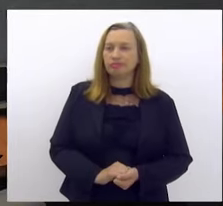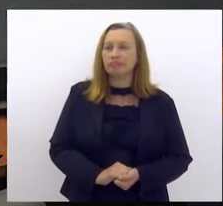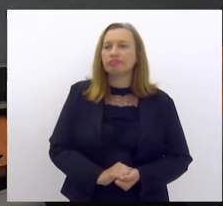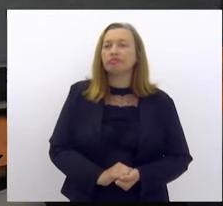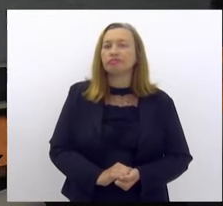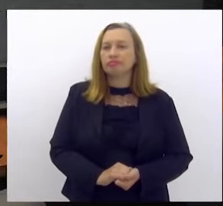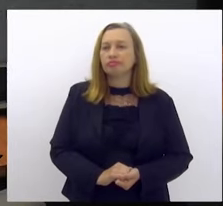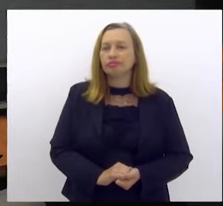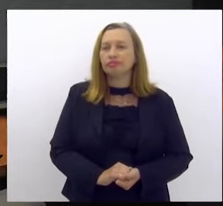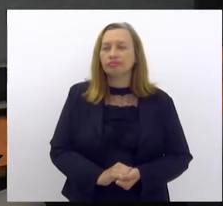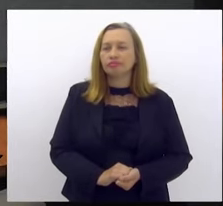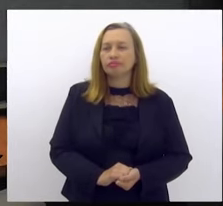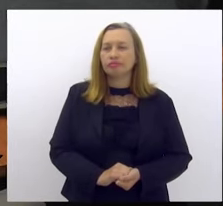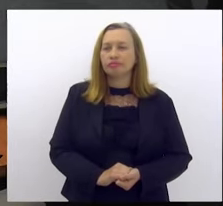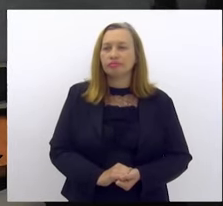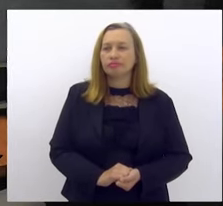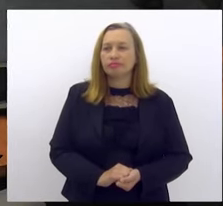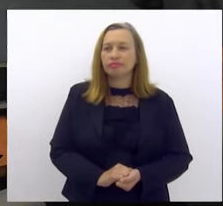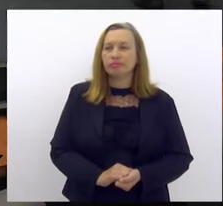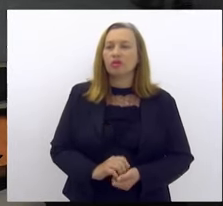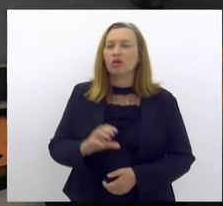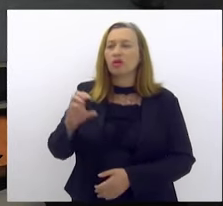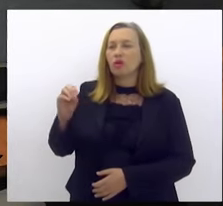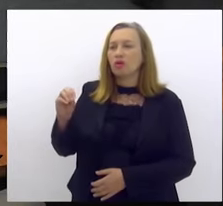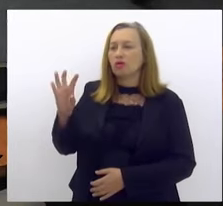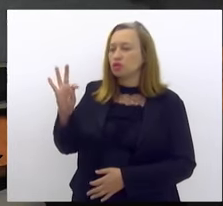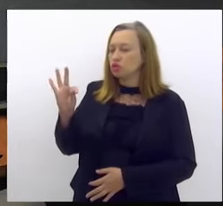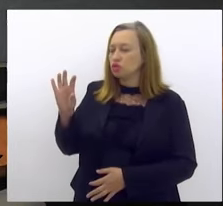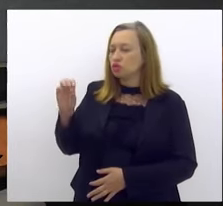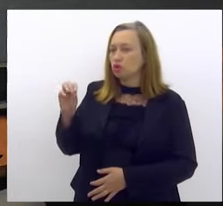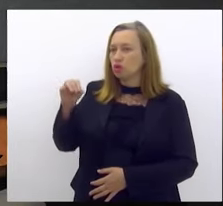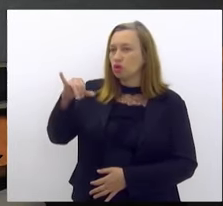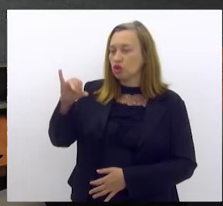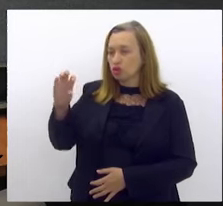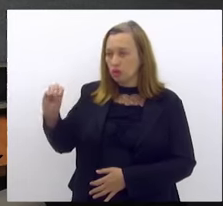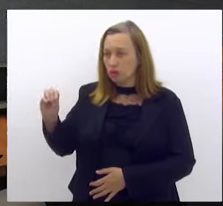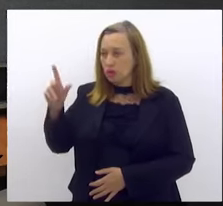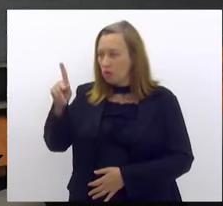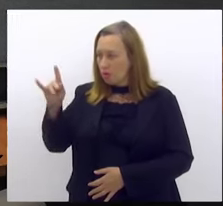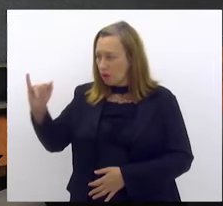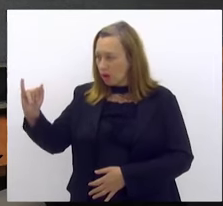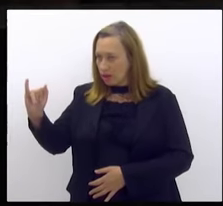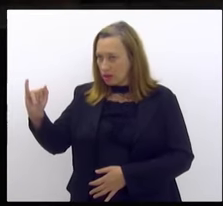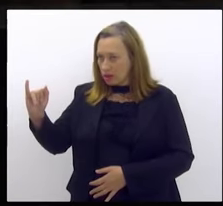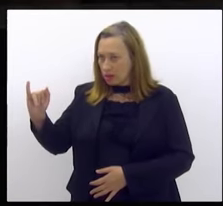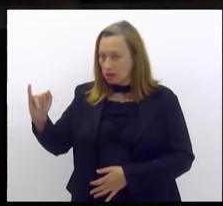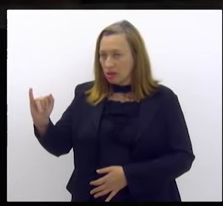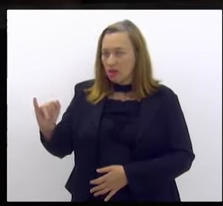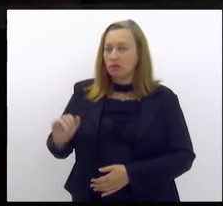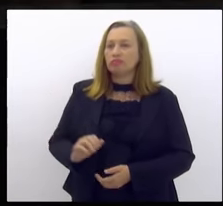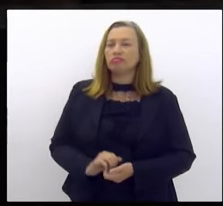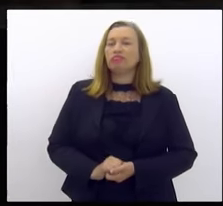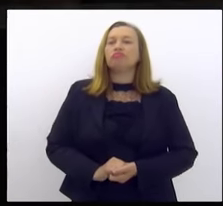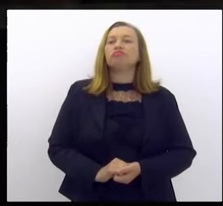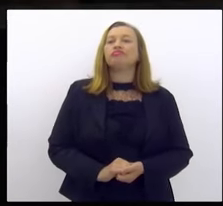o deputado Ottoni Pai, que é o nome político, e para mim, Pai Ottoni,